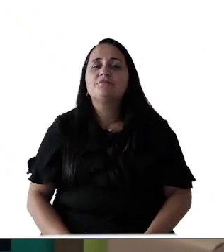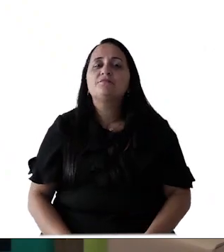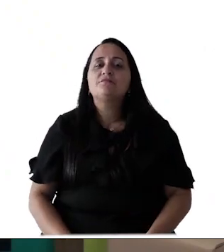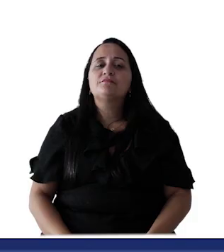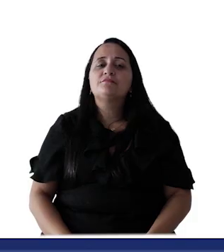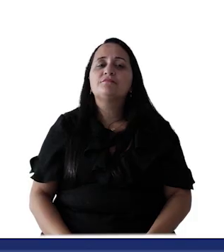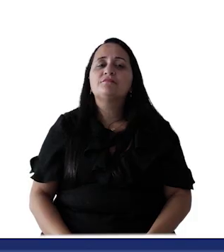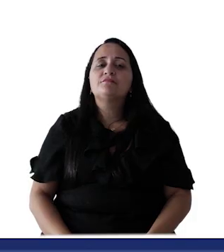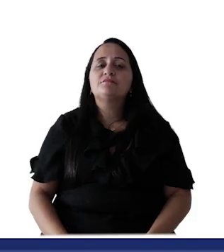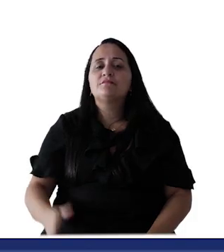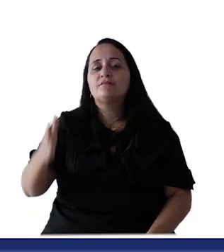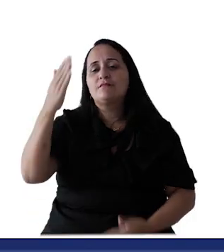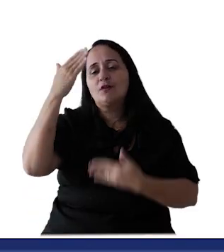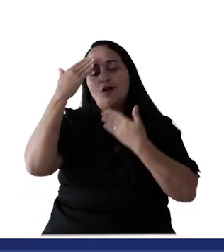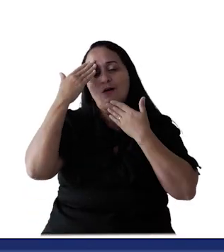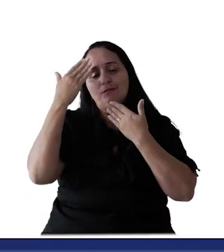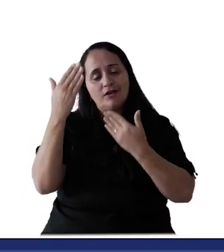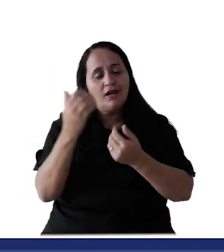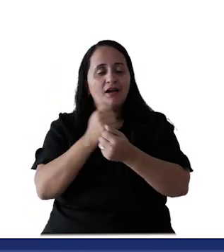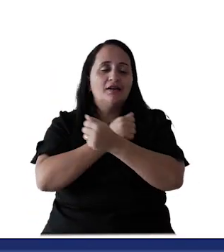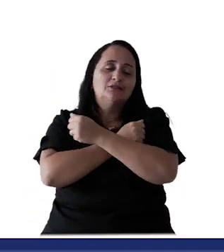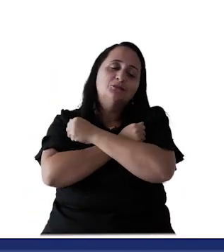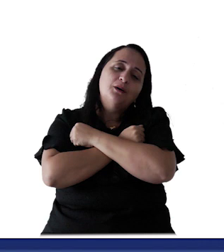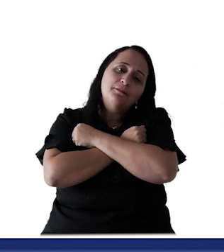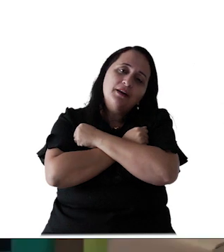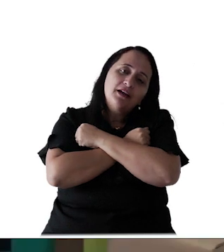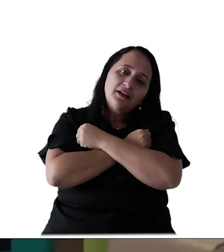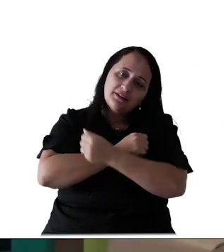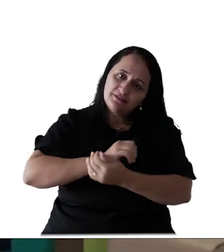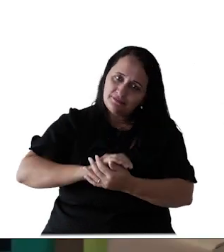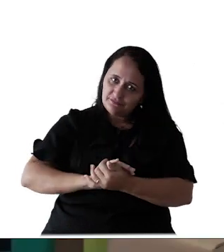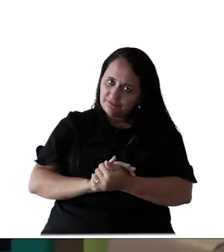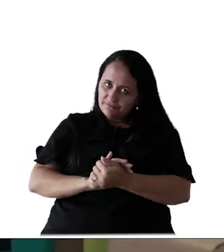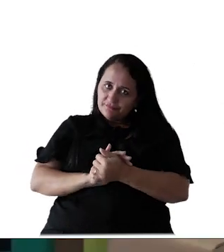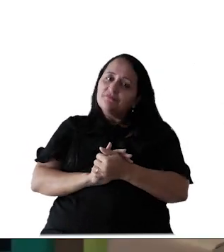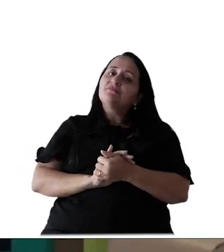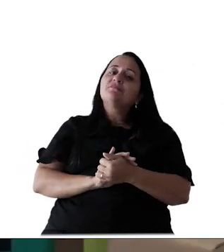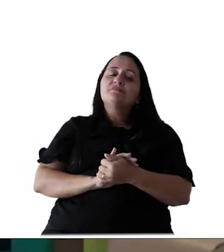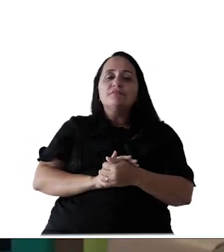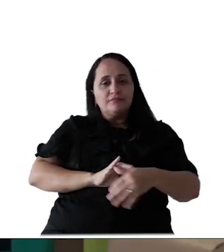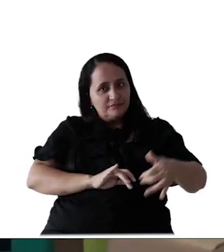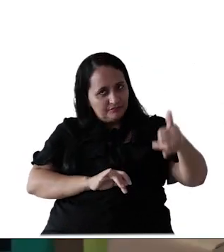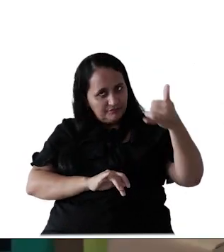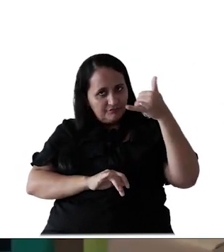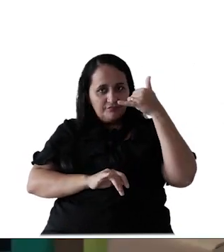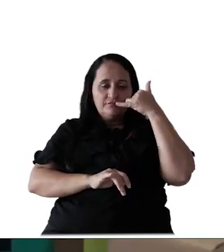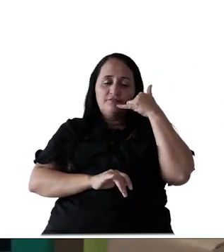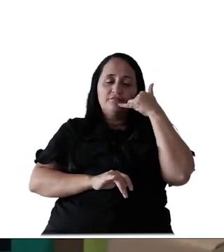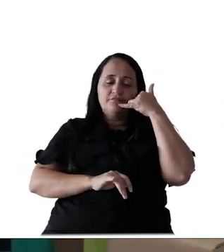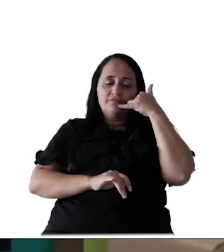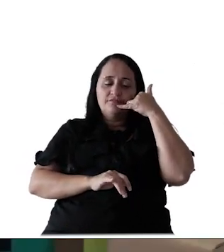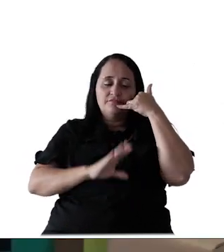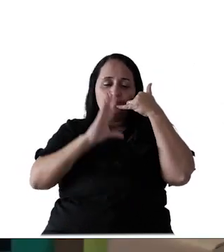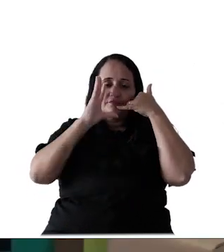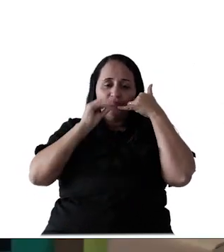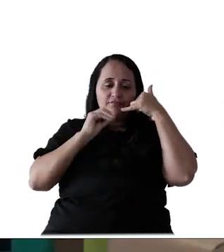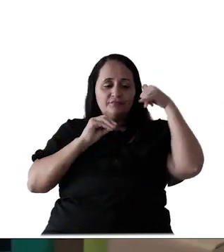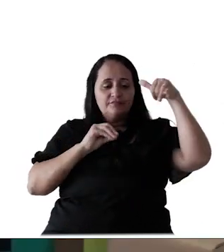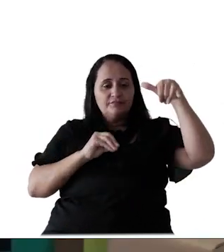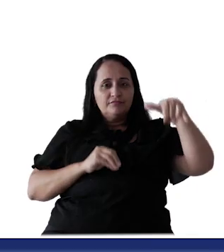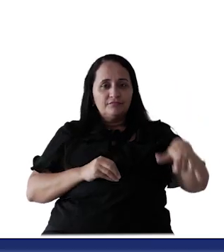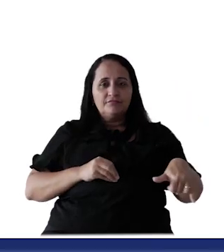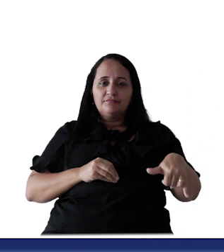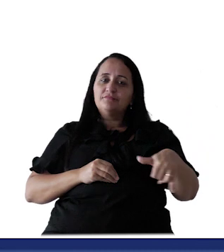advogado. Obrigado, um abraço. Foi quando o advogado estava o quê? Desligando o